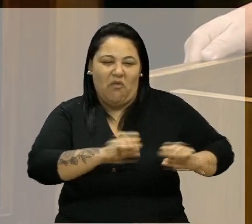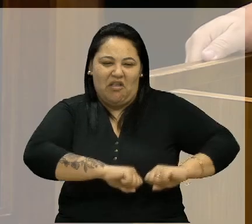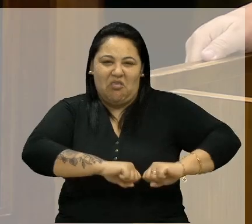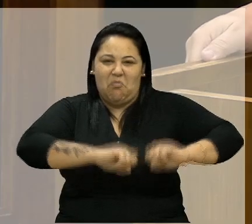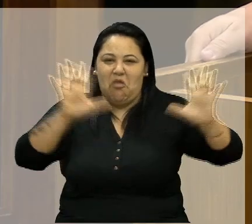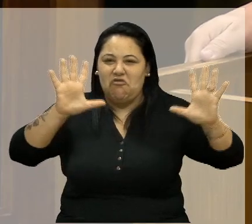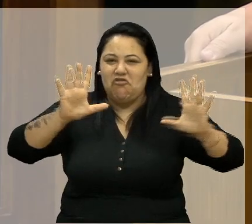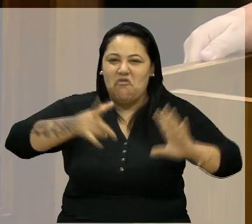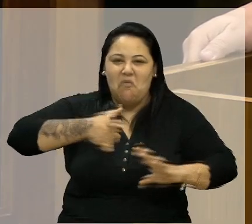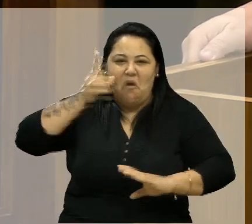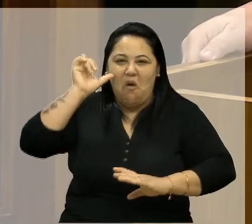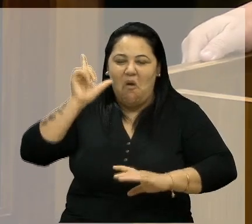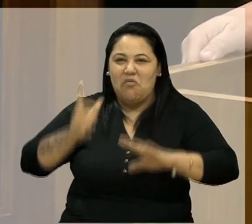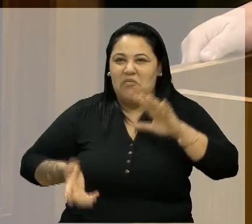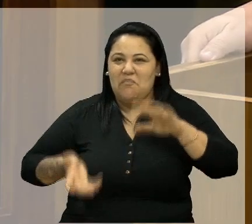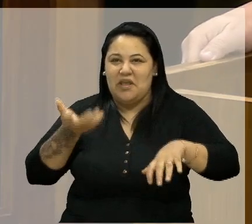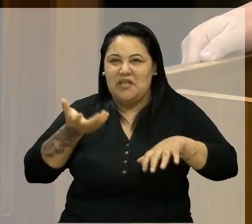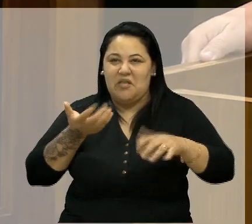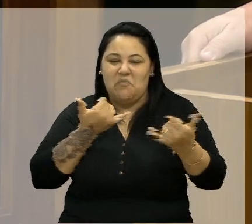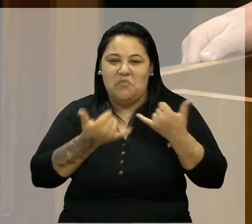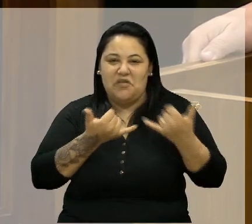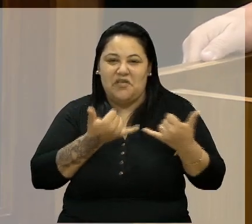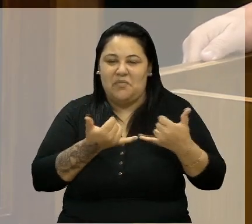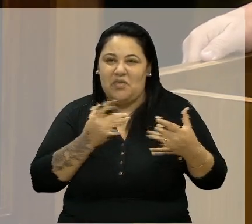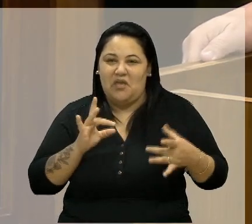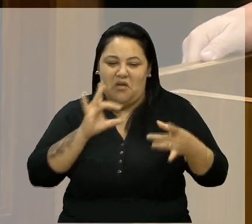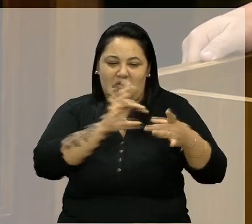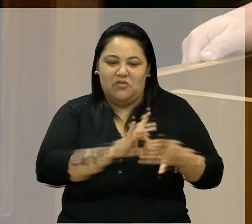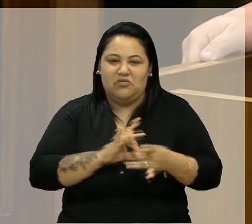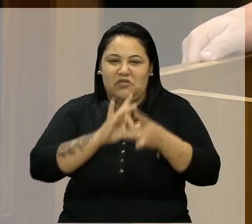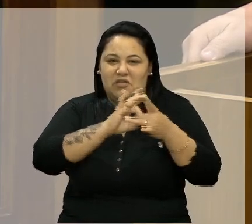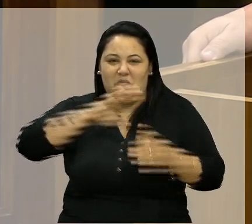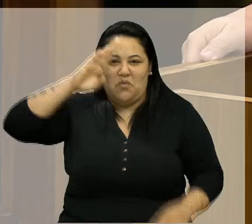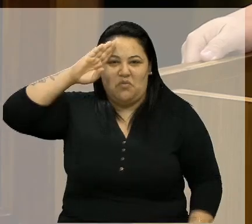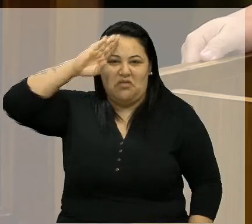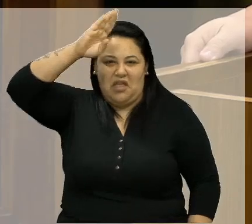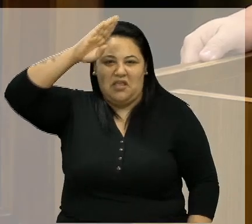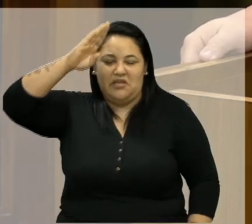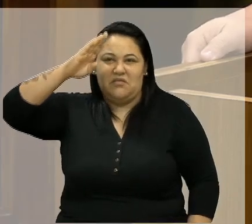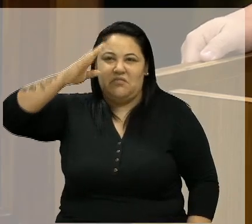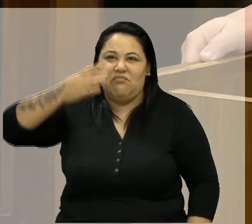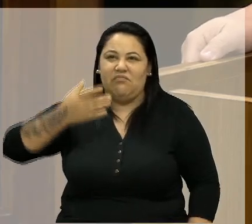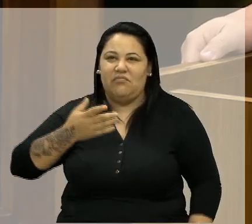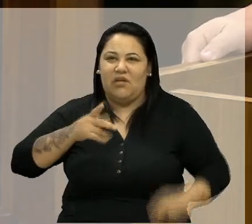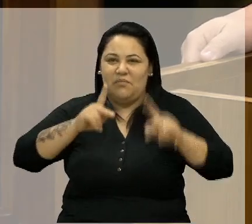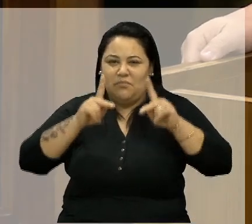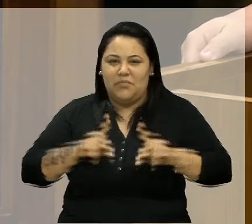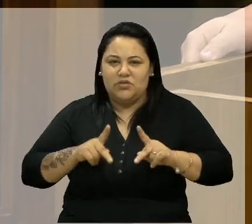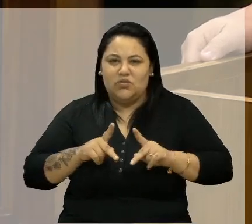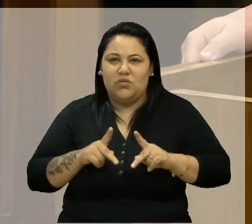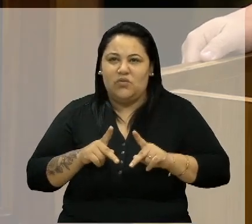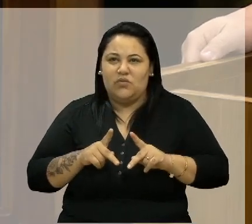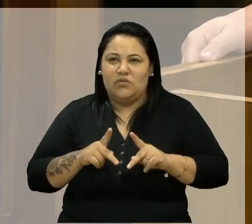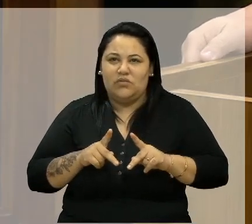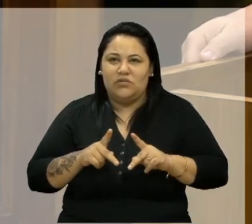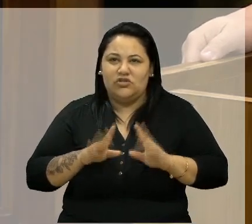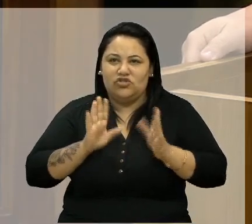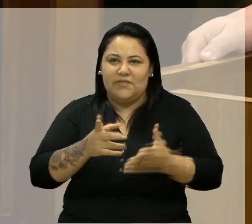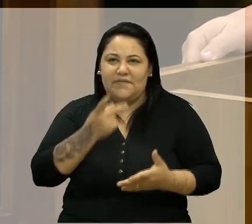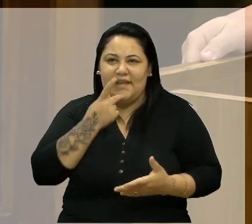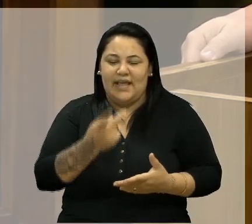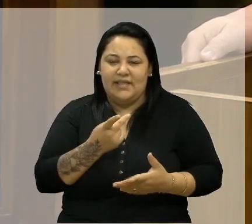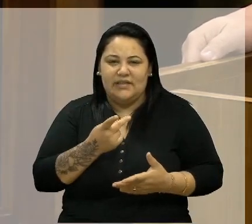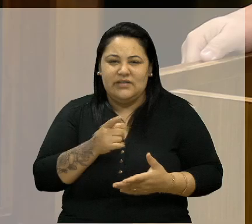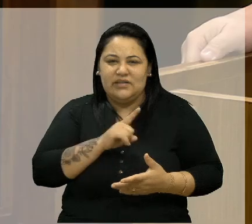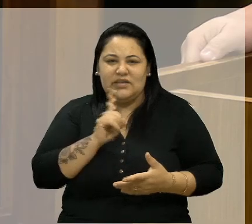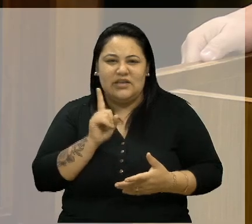ontem em Brasília, por exemplo, está ligado ao bolsonarismo. O cara, inclusive, era e foi declarado que ele não